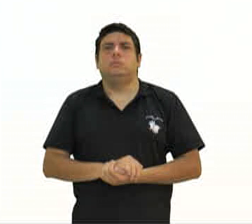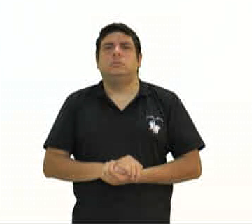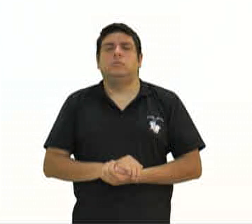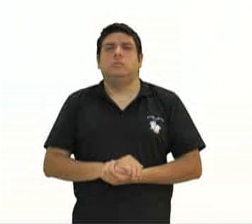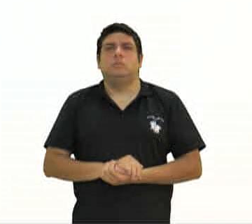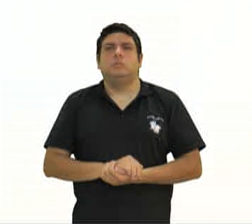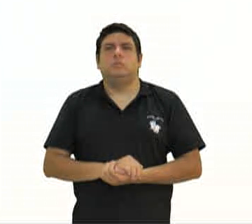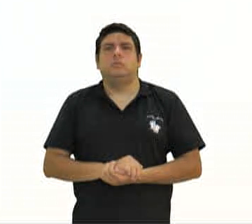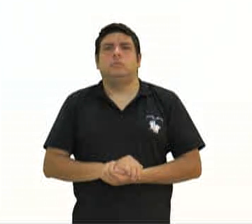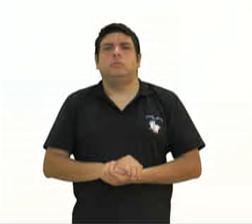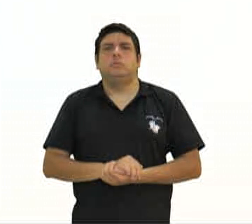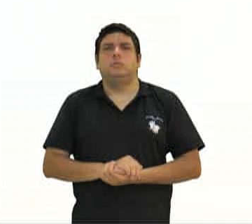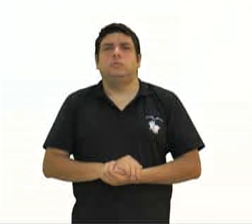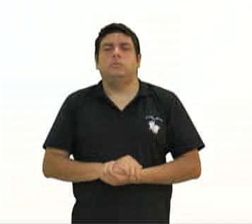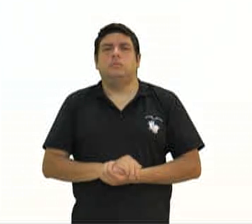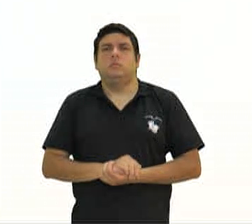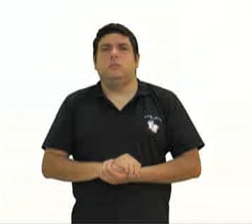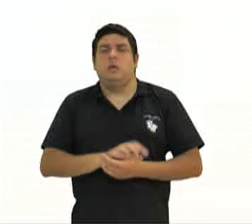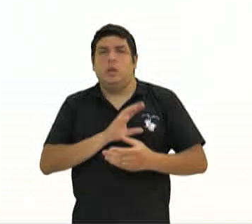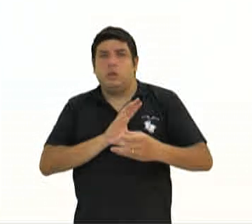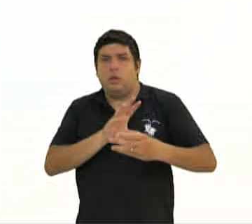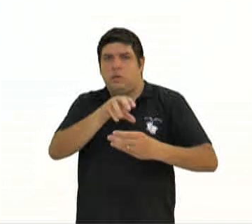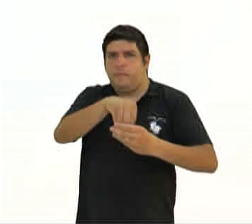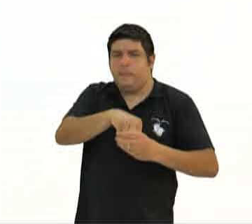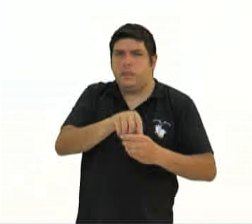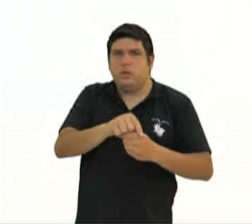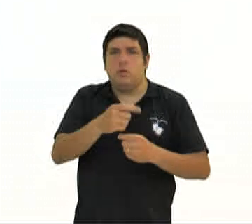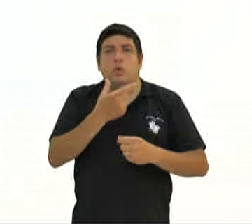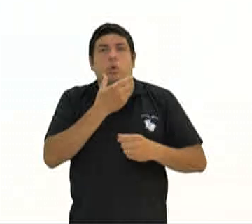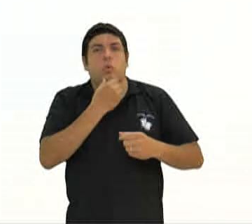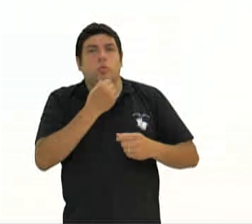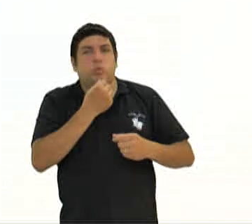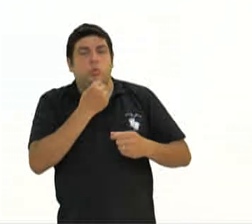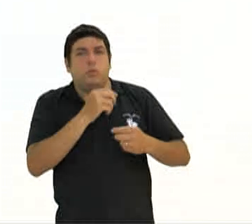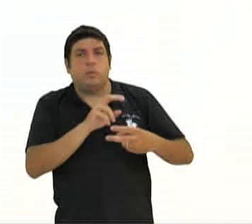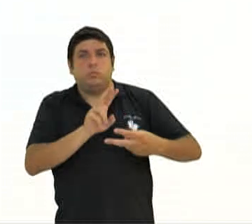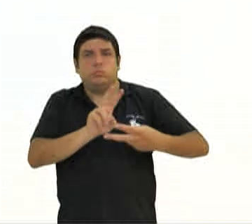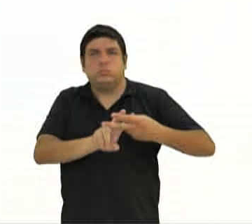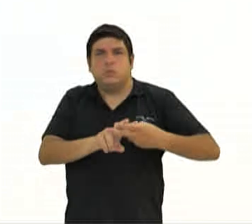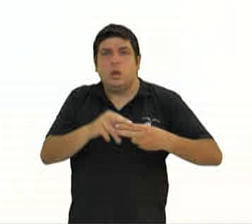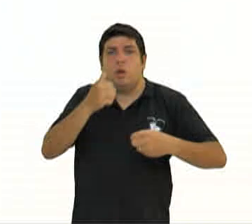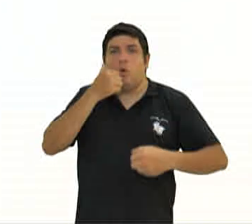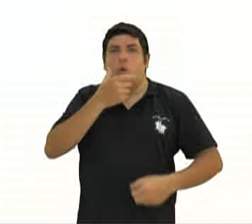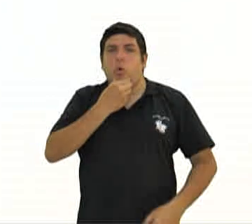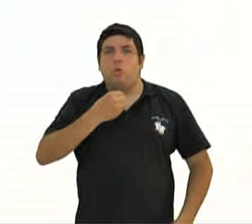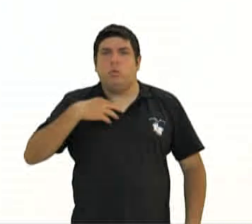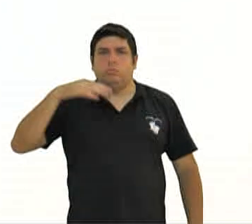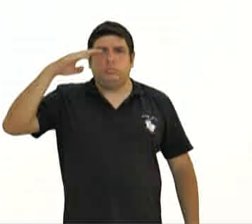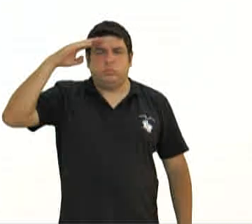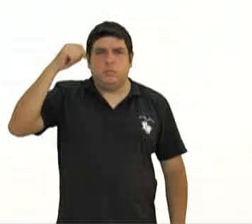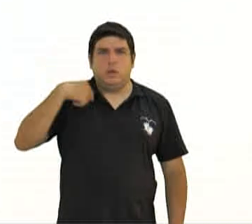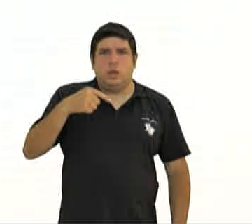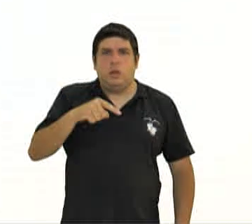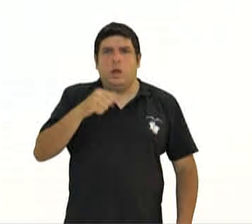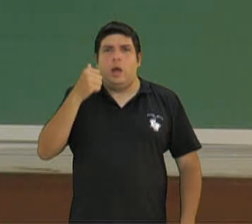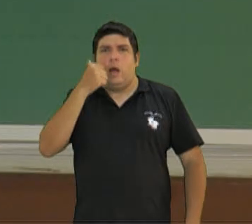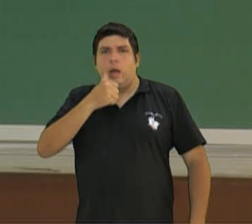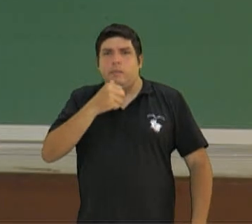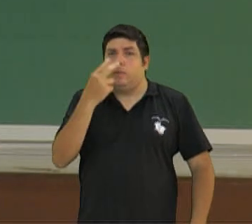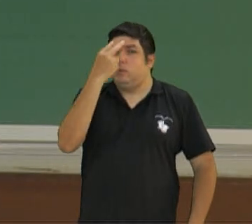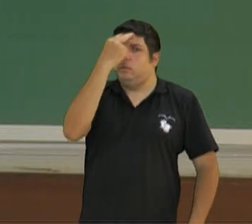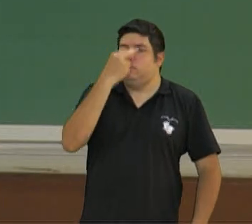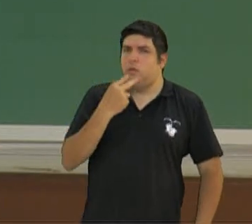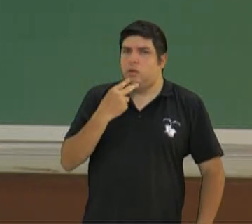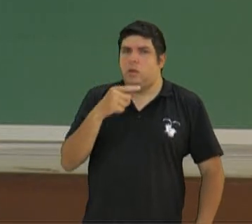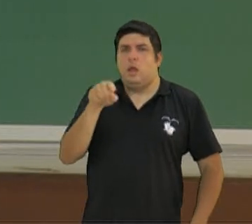cured her. Lá na prisão, ele se apaixonou pela filha do guarda. E diz a história que essa menina ela era cega e pelo